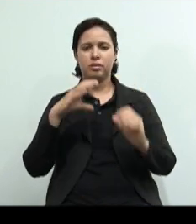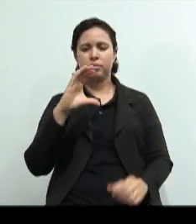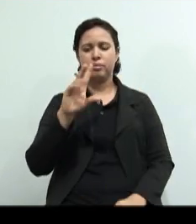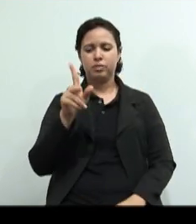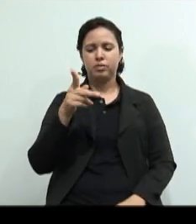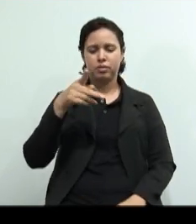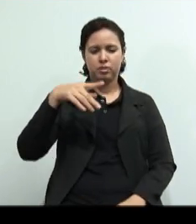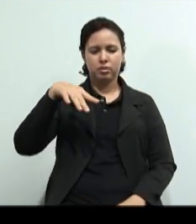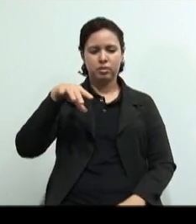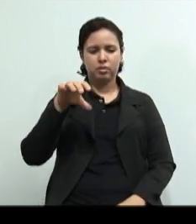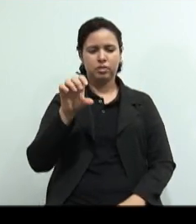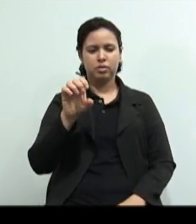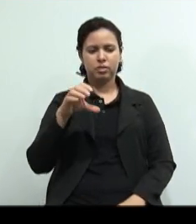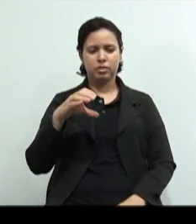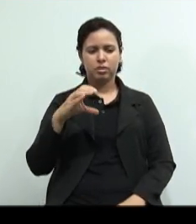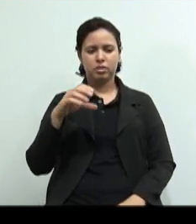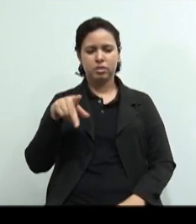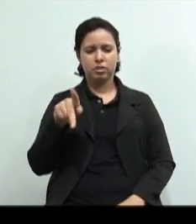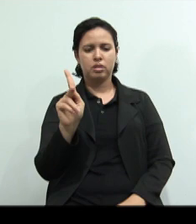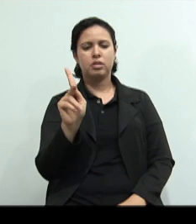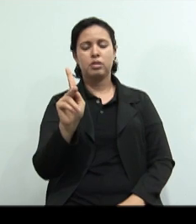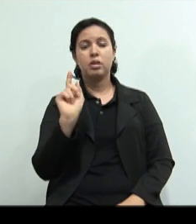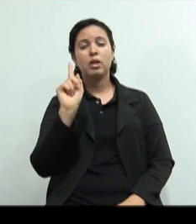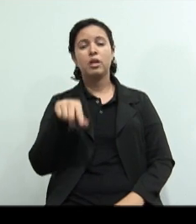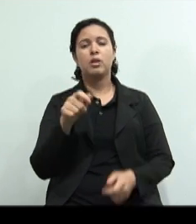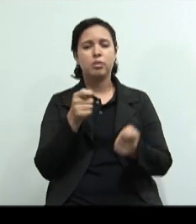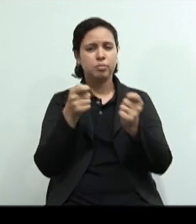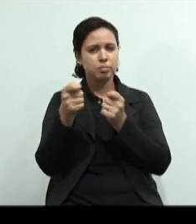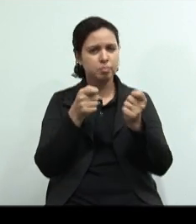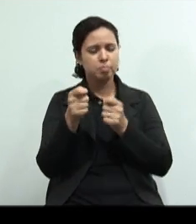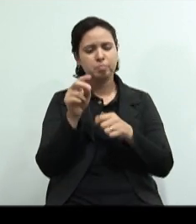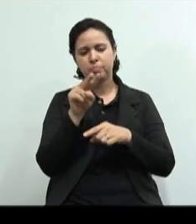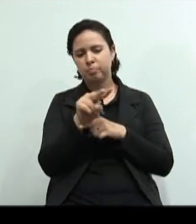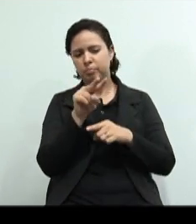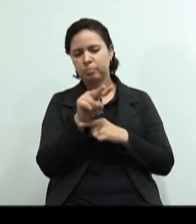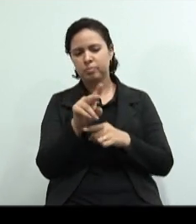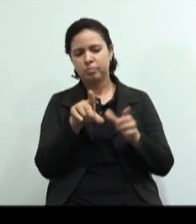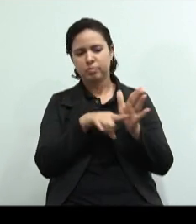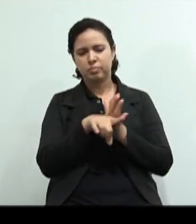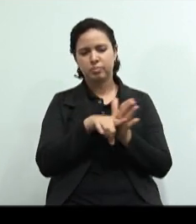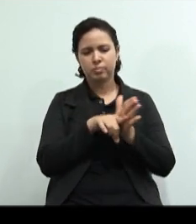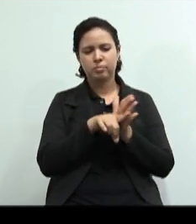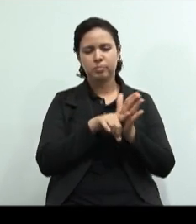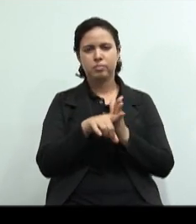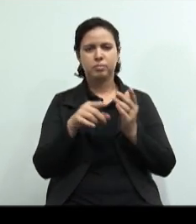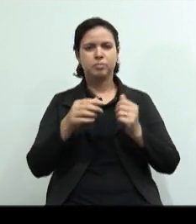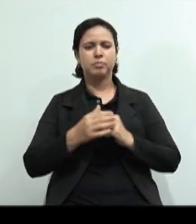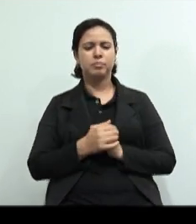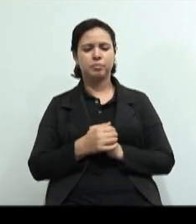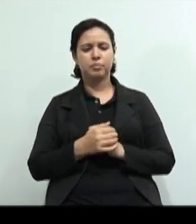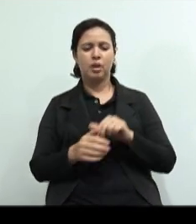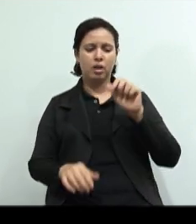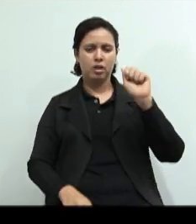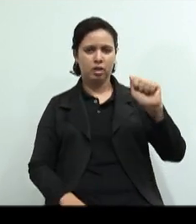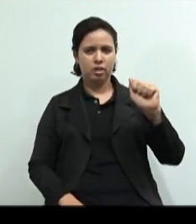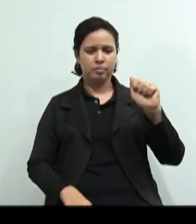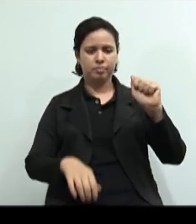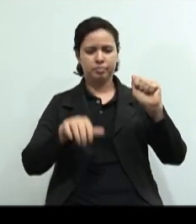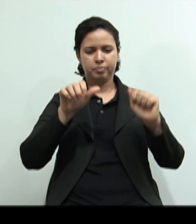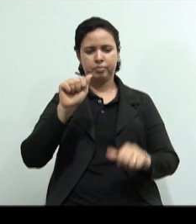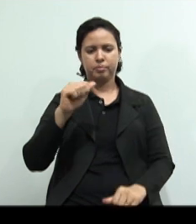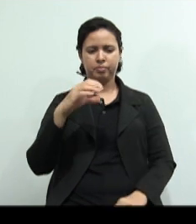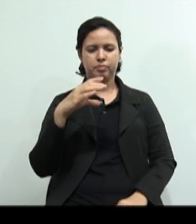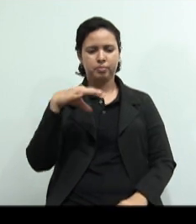é o controle, checar, conferir, E A,